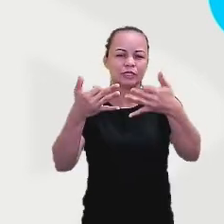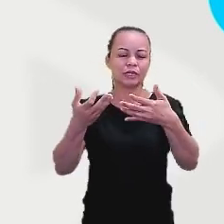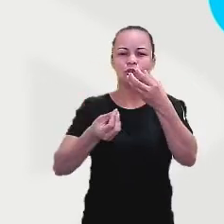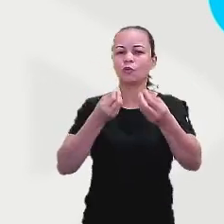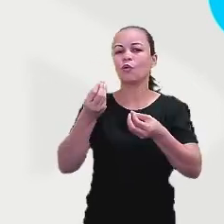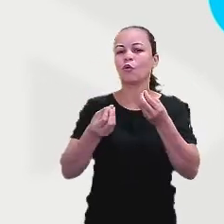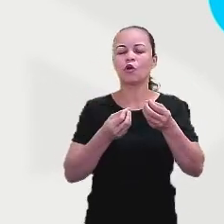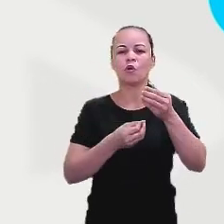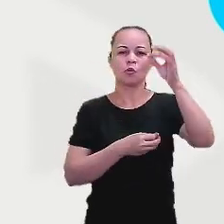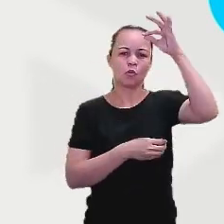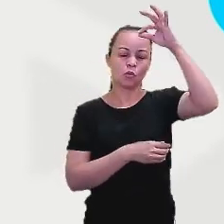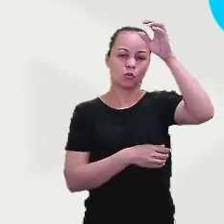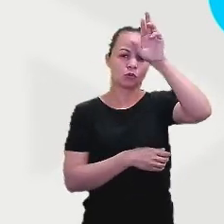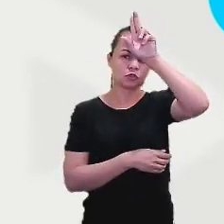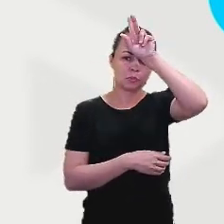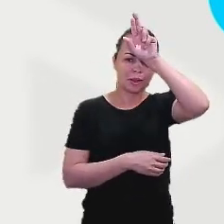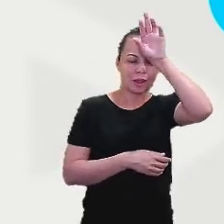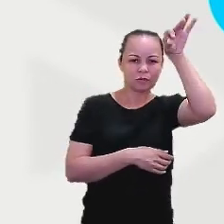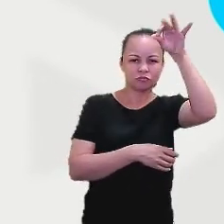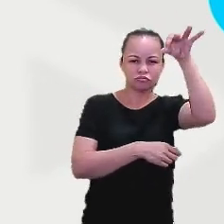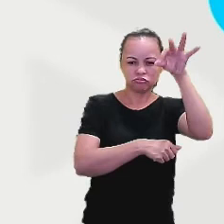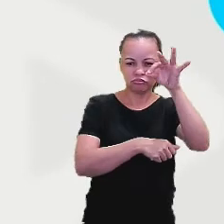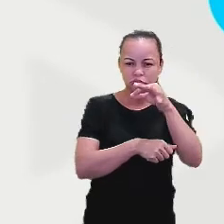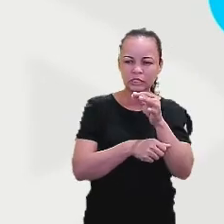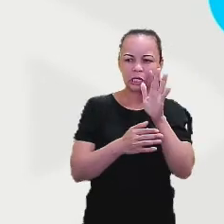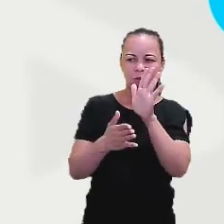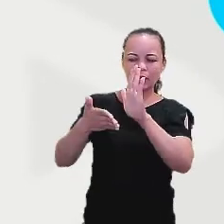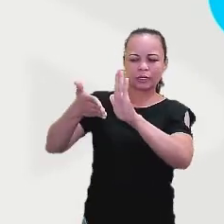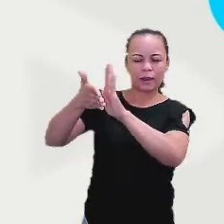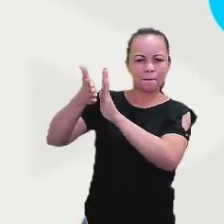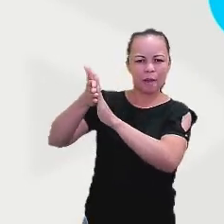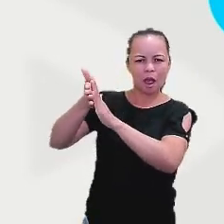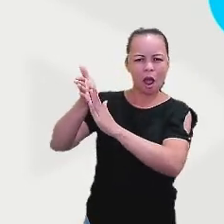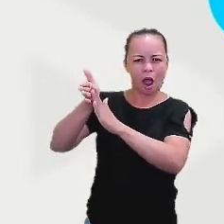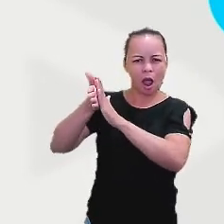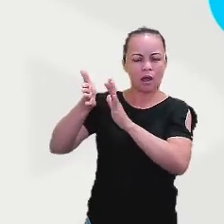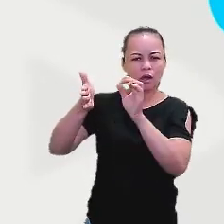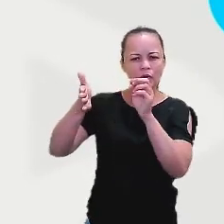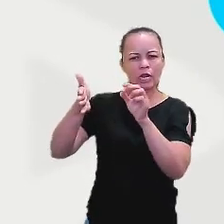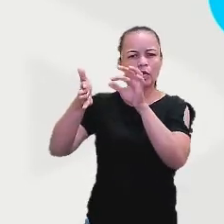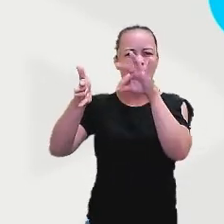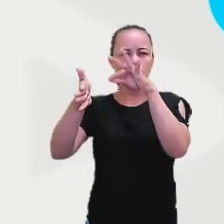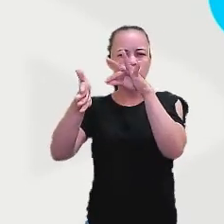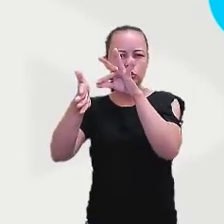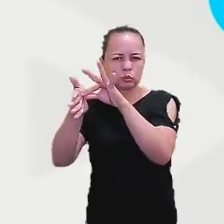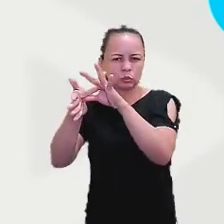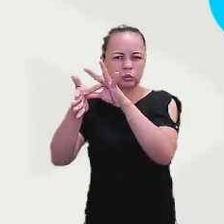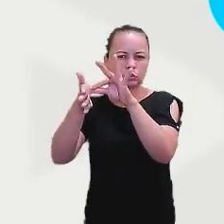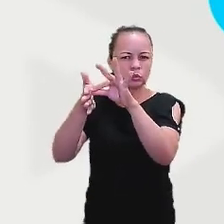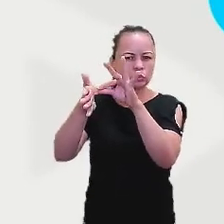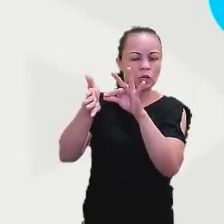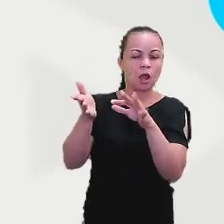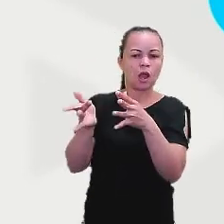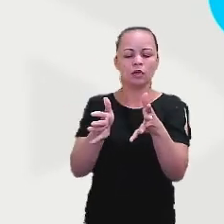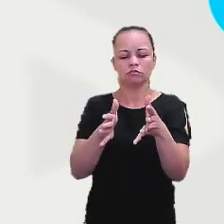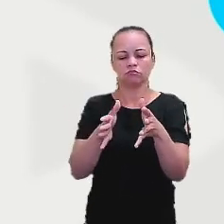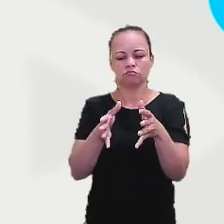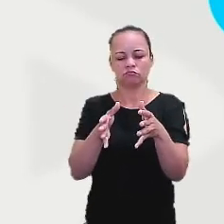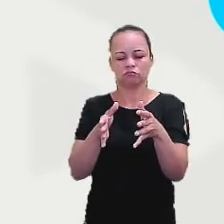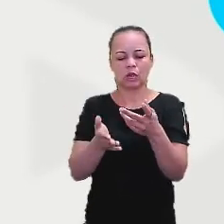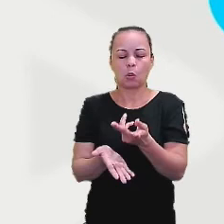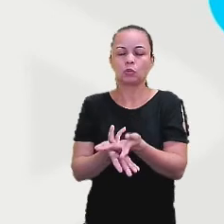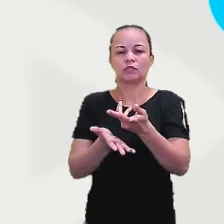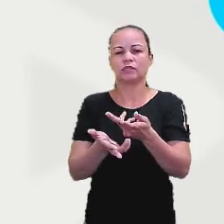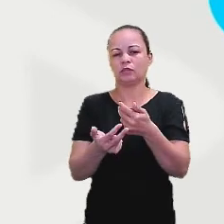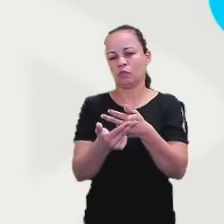parede. Não, então eu não estou falando de causa ou consequência aqui. Estou falando de condição. O que é condição? Então, para uma coisa